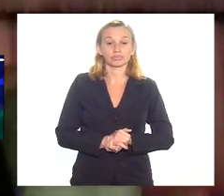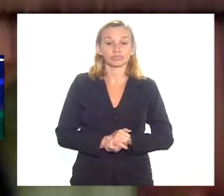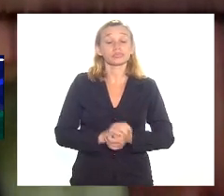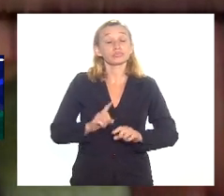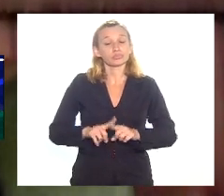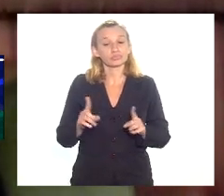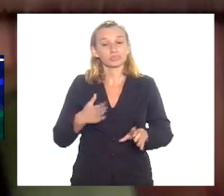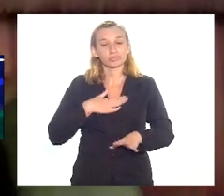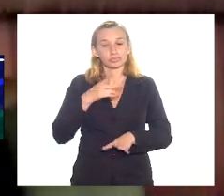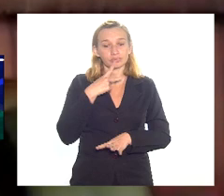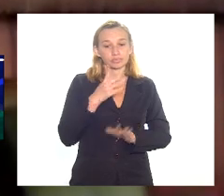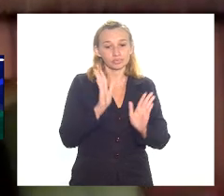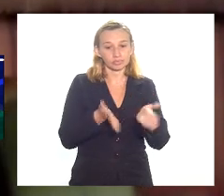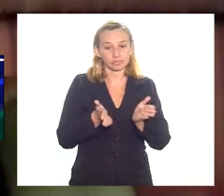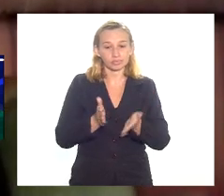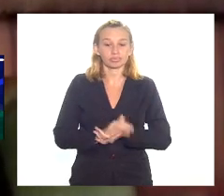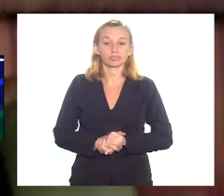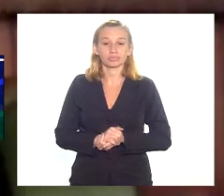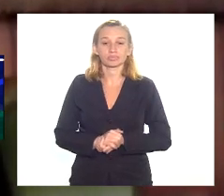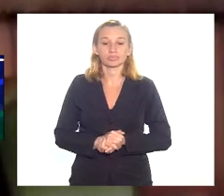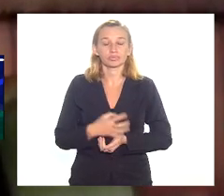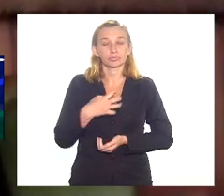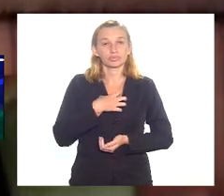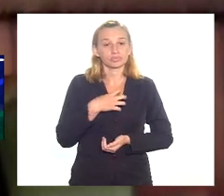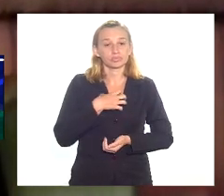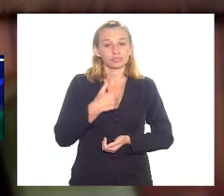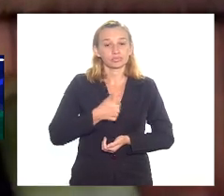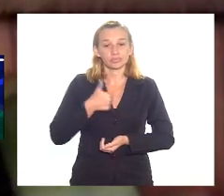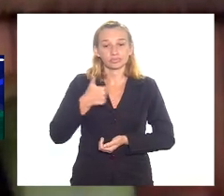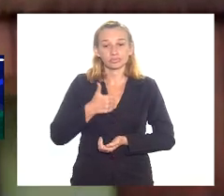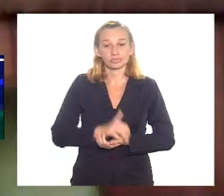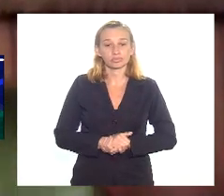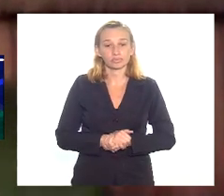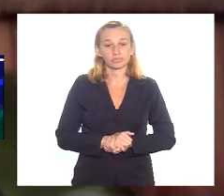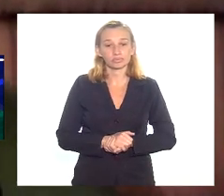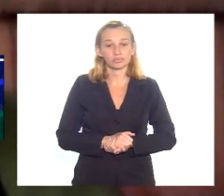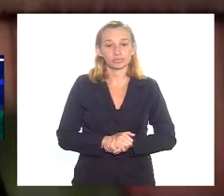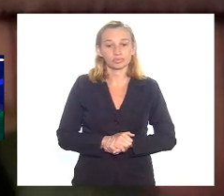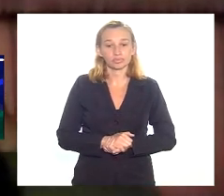Mas a minha fala hoje vai no sentido, primeiro, de